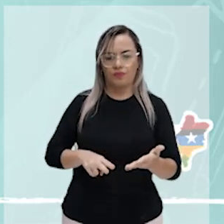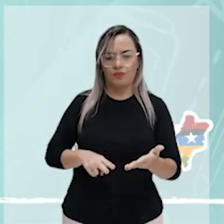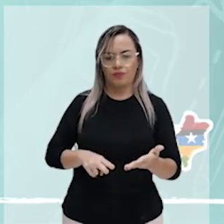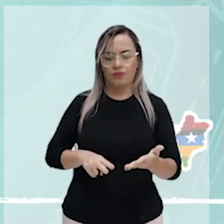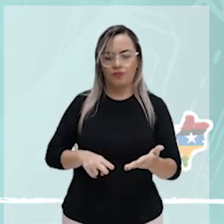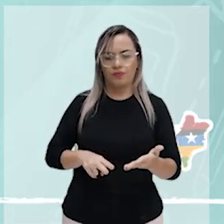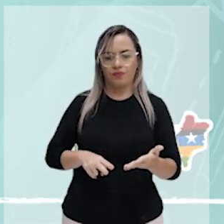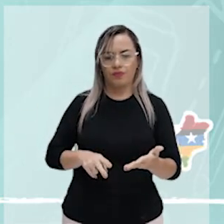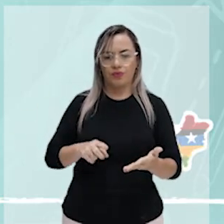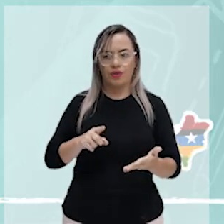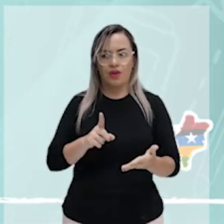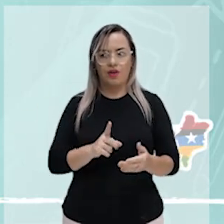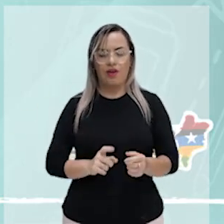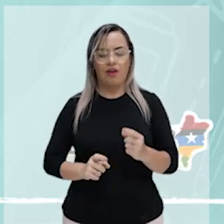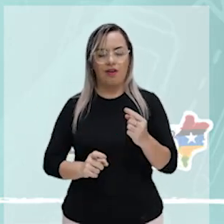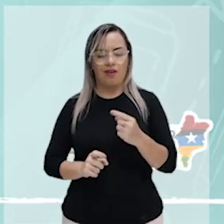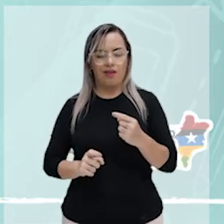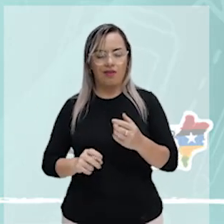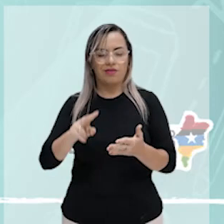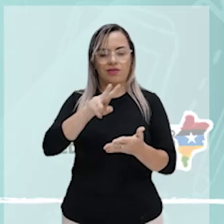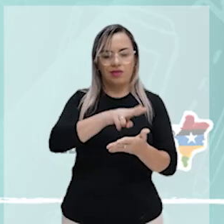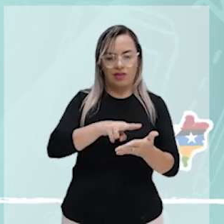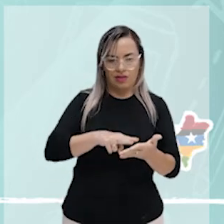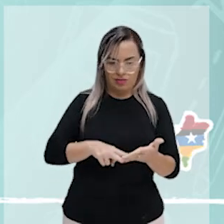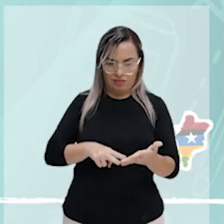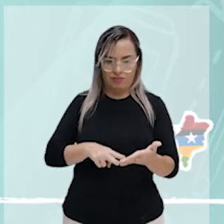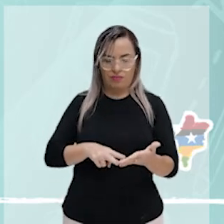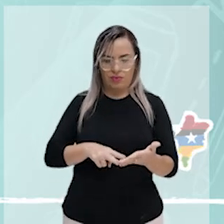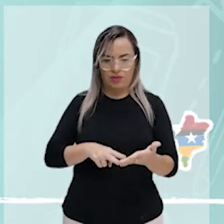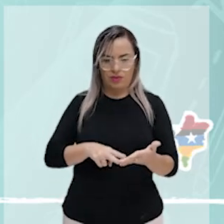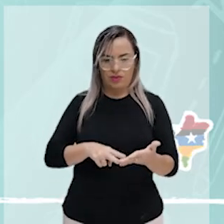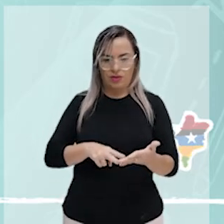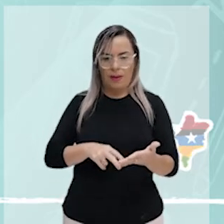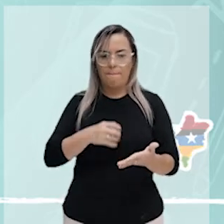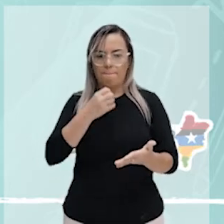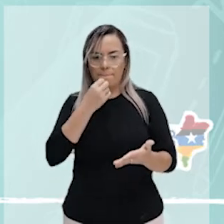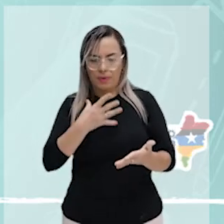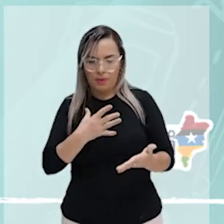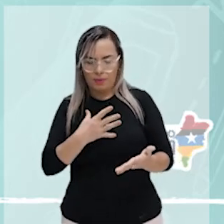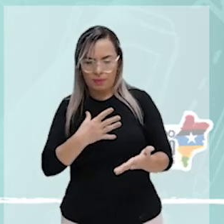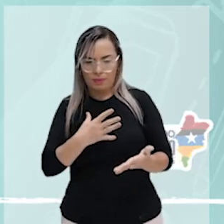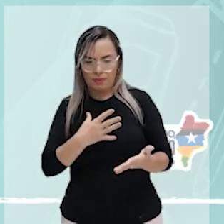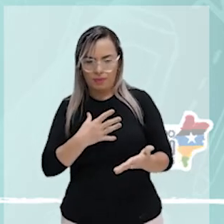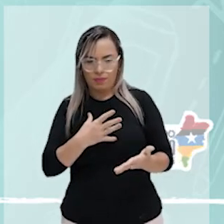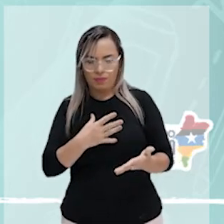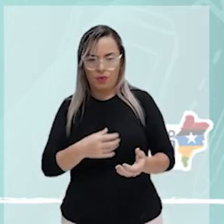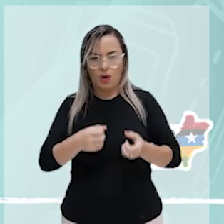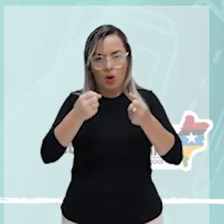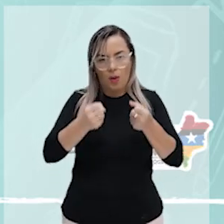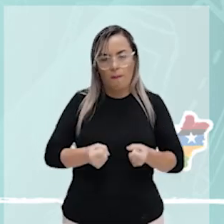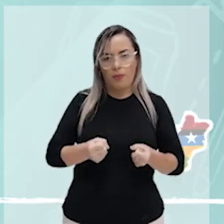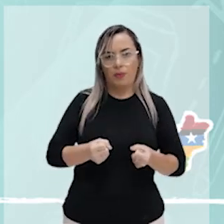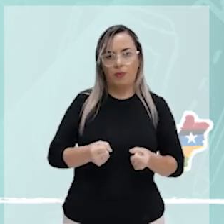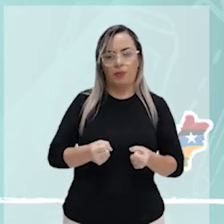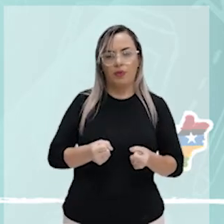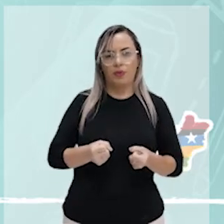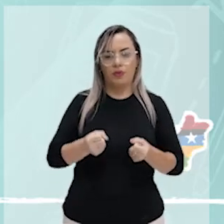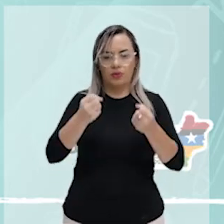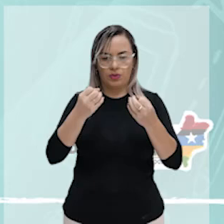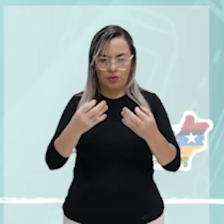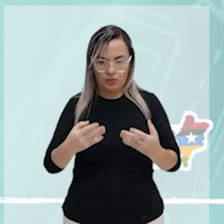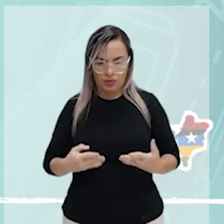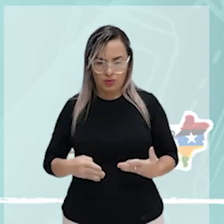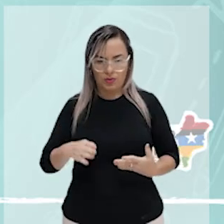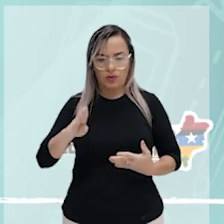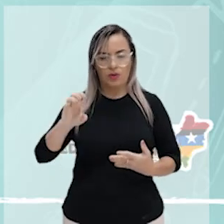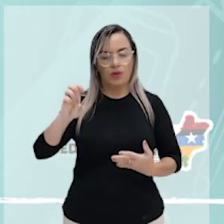leem. Eles leem bem. Eu posso dizer, eles leem muito bem. Aí o bem